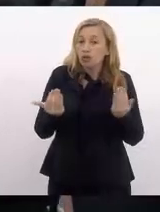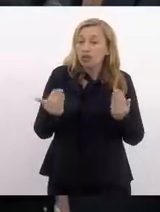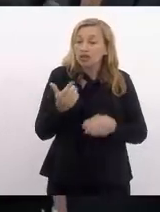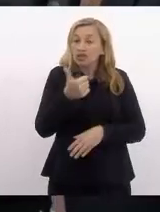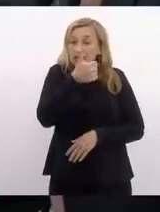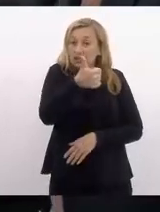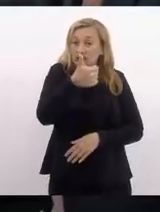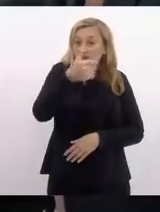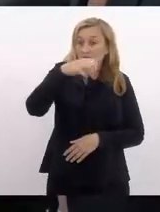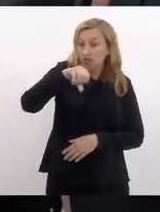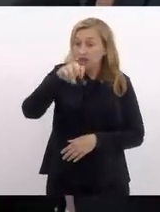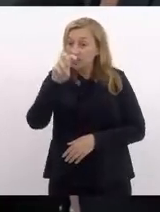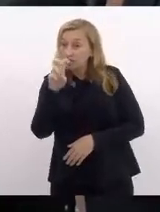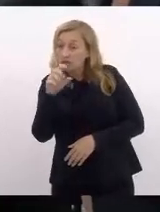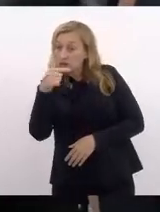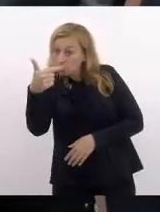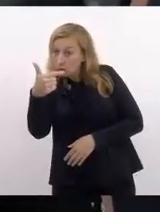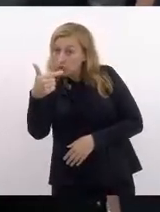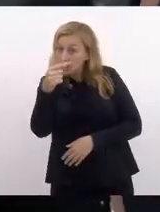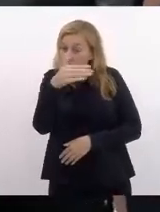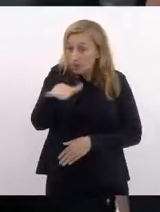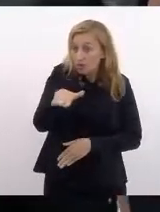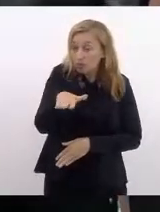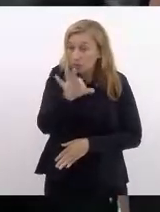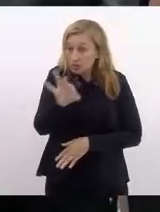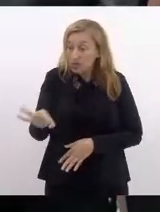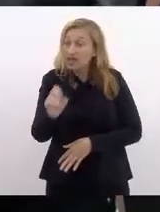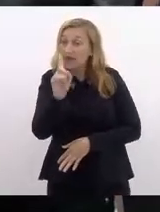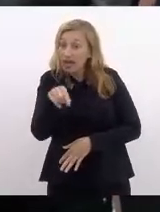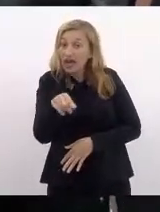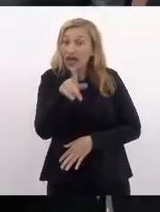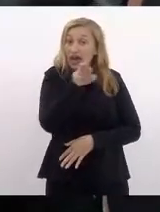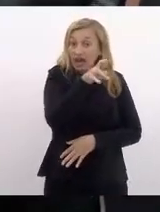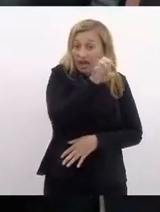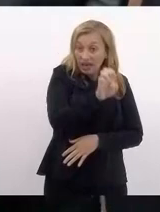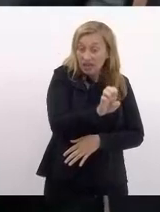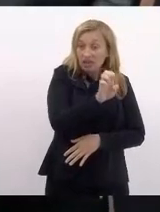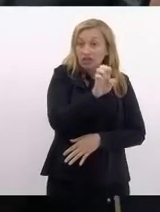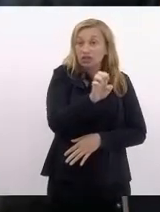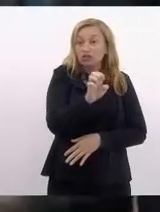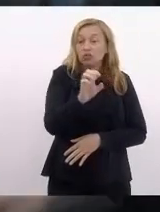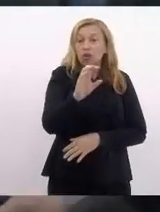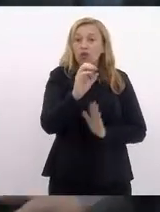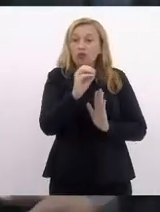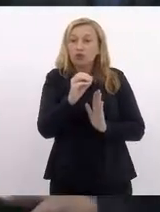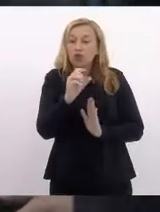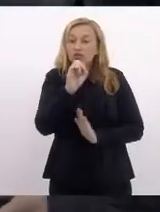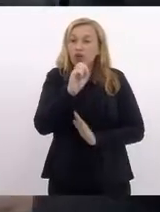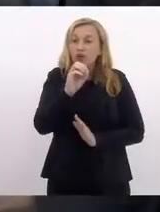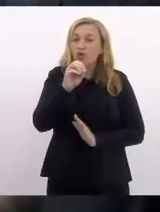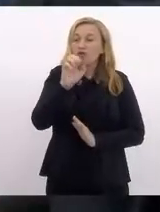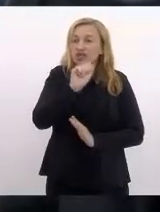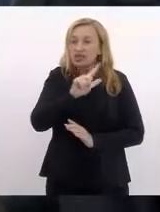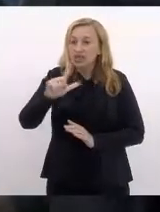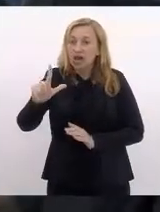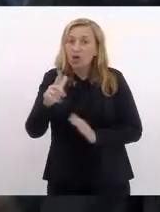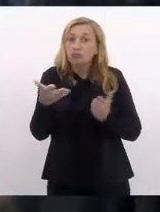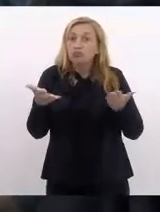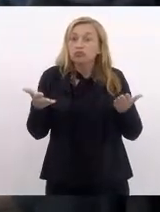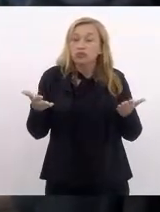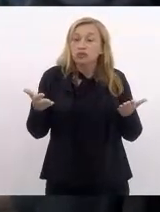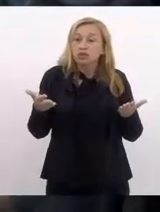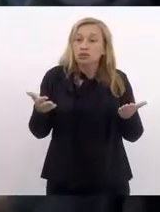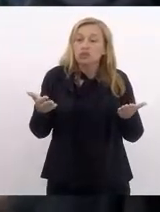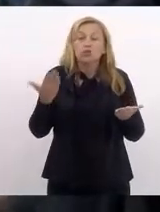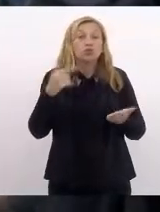192 e meio por cento que é a Gretchen dos oficiais isso a